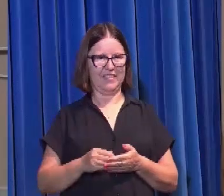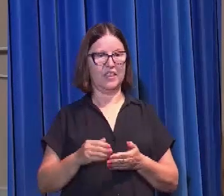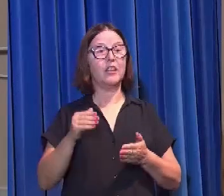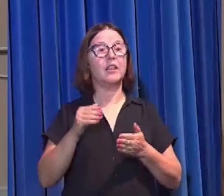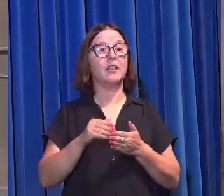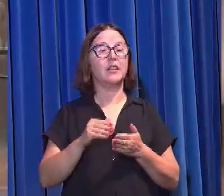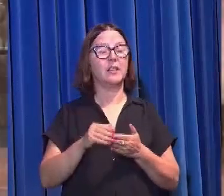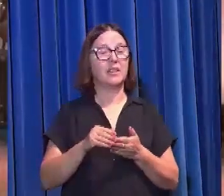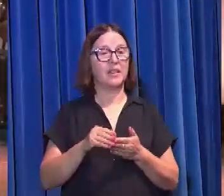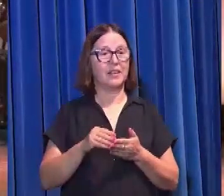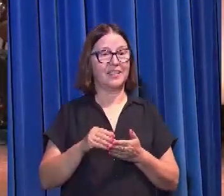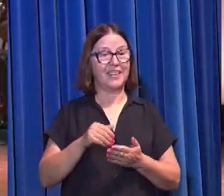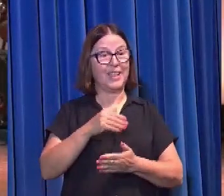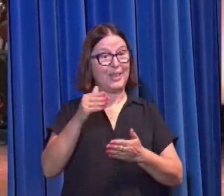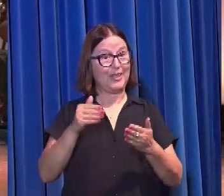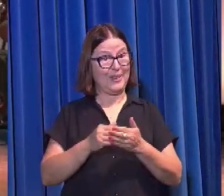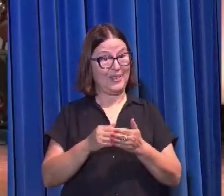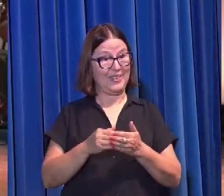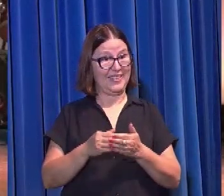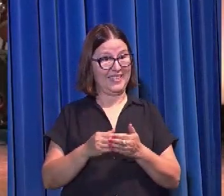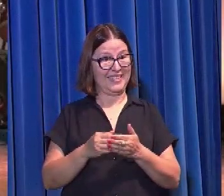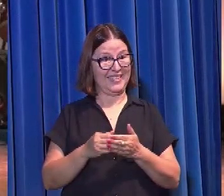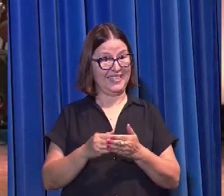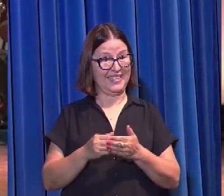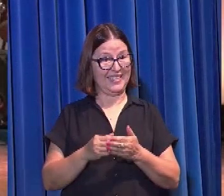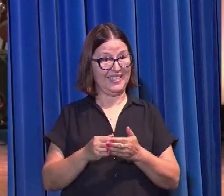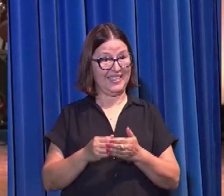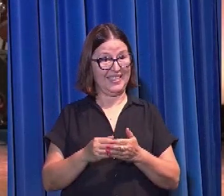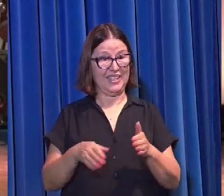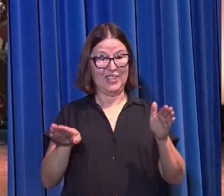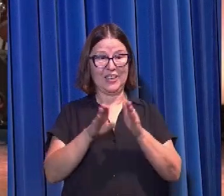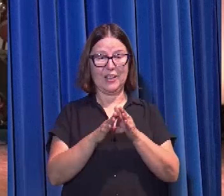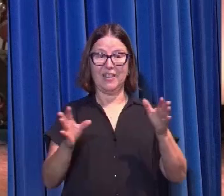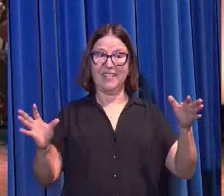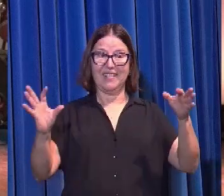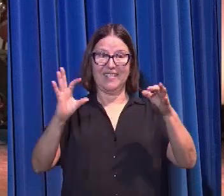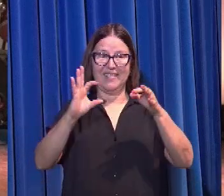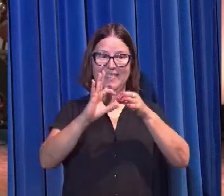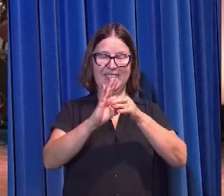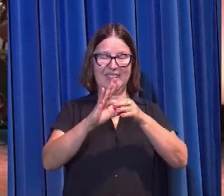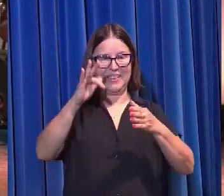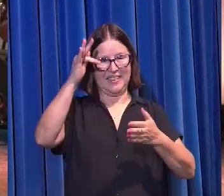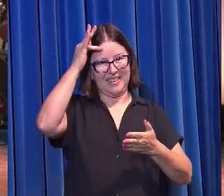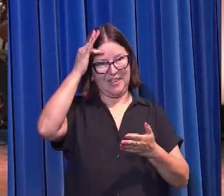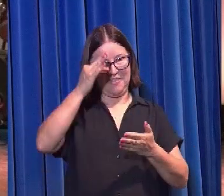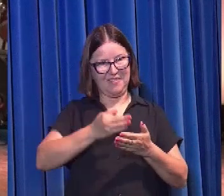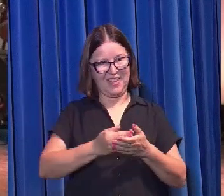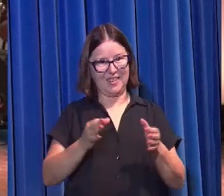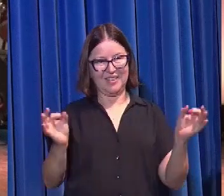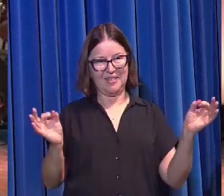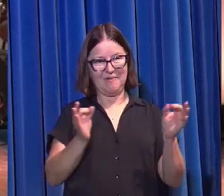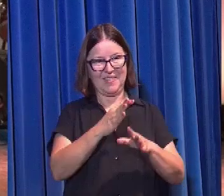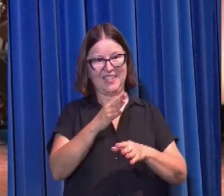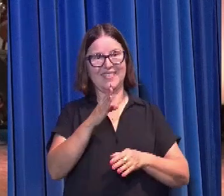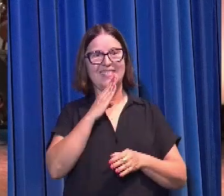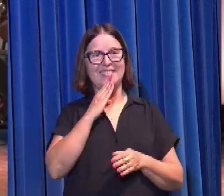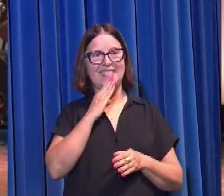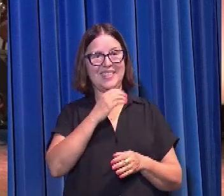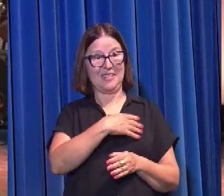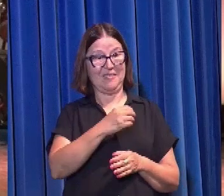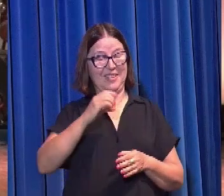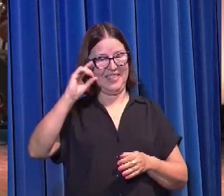Até que todos cheguemos à unidade da fé e do pleno conhecimento do Filho de Deus, à